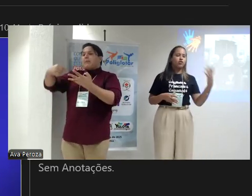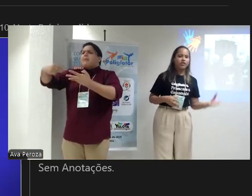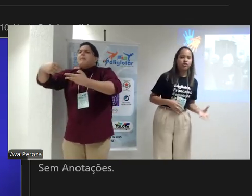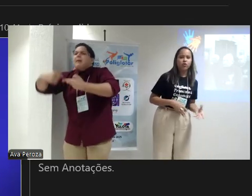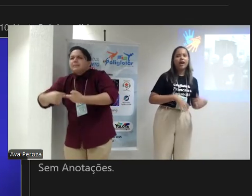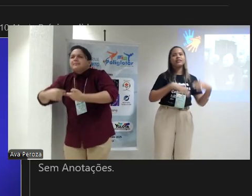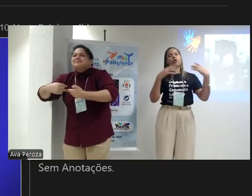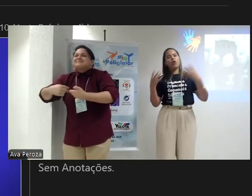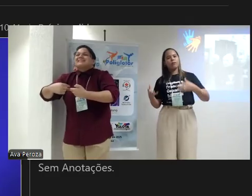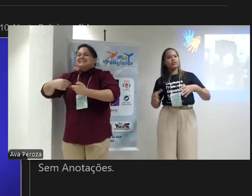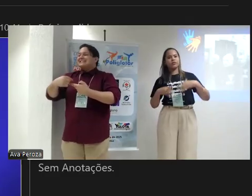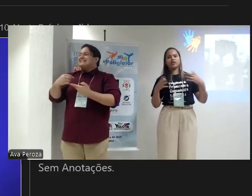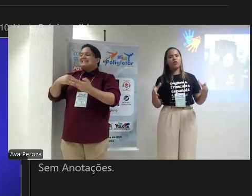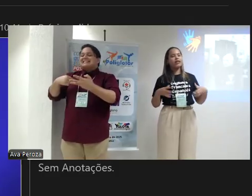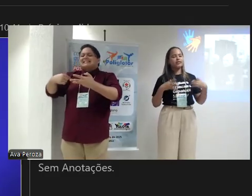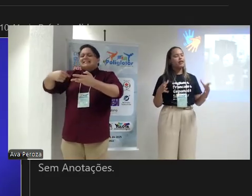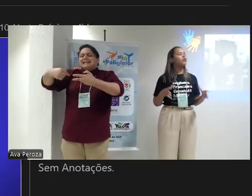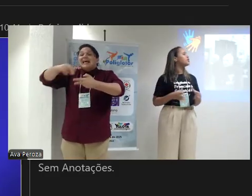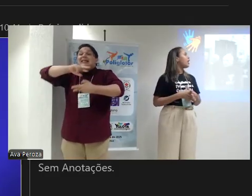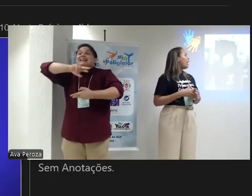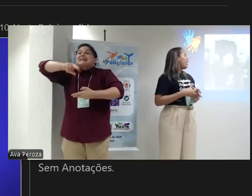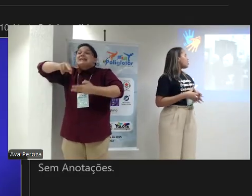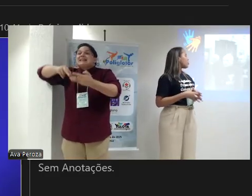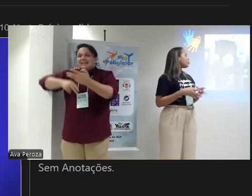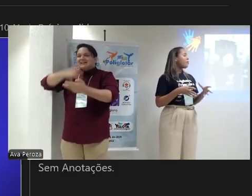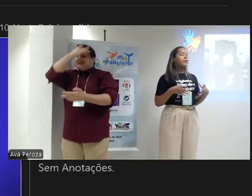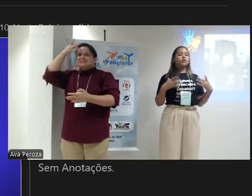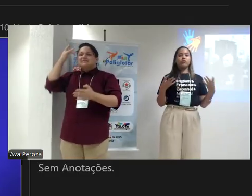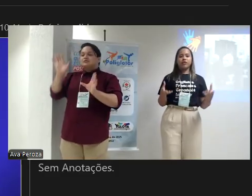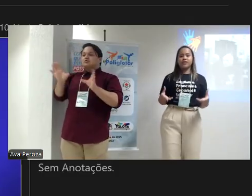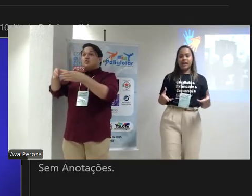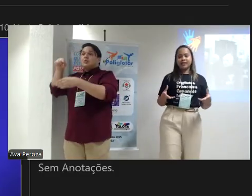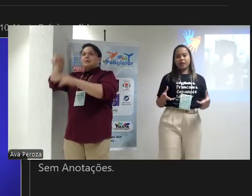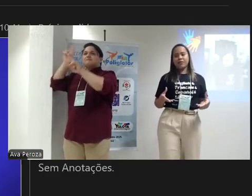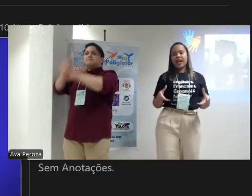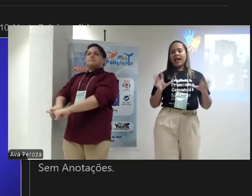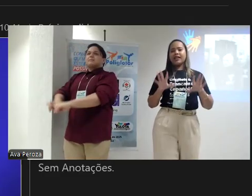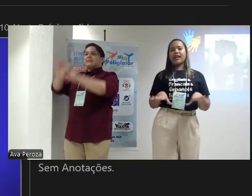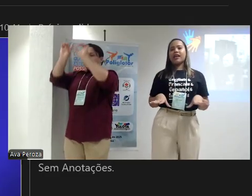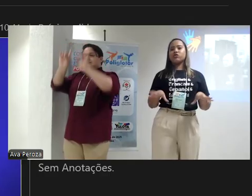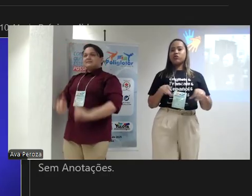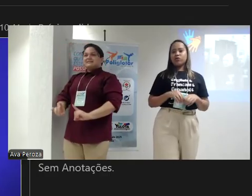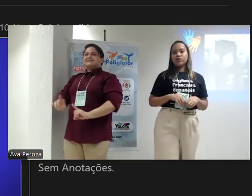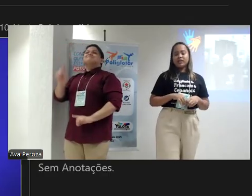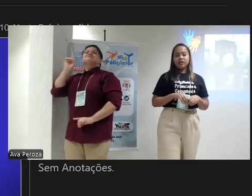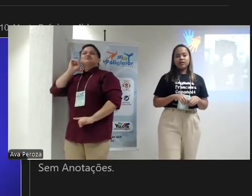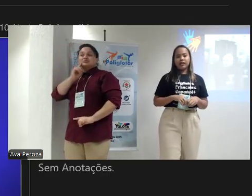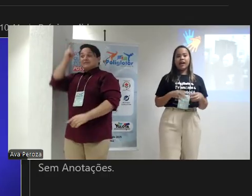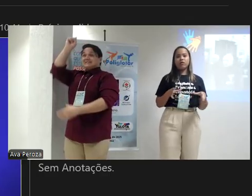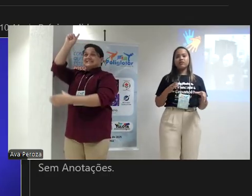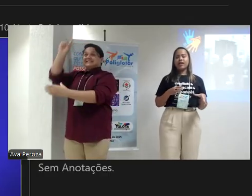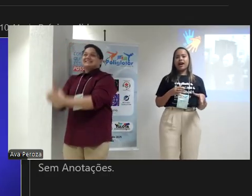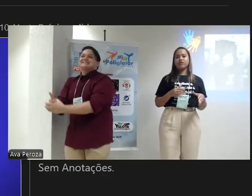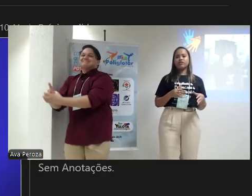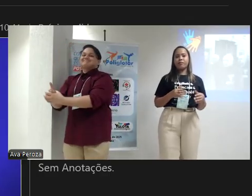mulheres homossexuais, homens homossexuais, negros, e tínhamos também pessoas com deficiência, entre eles os surdos, que